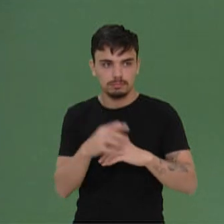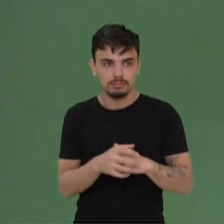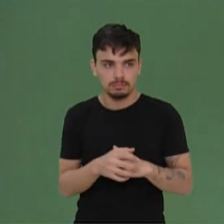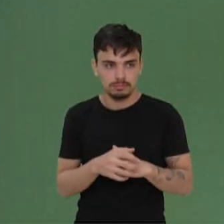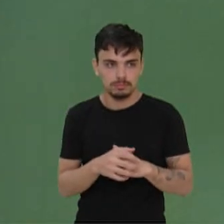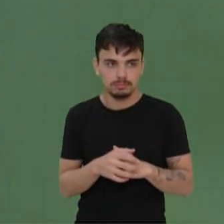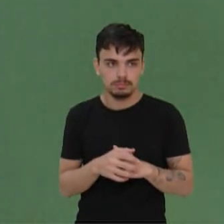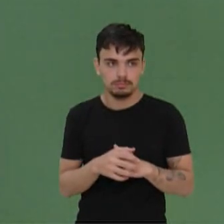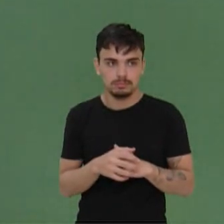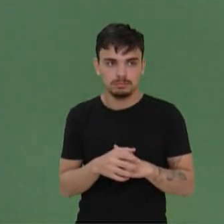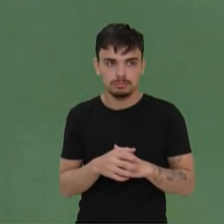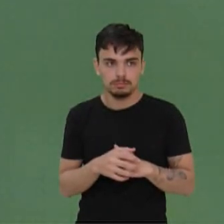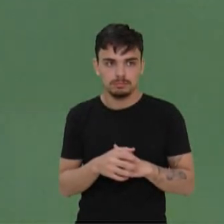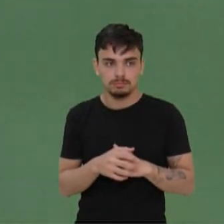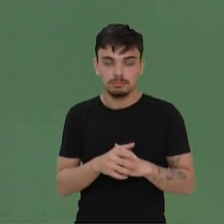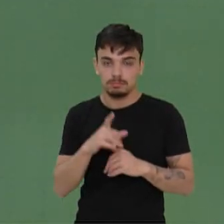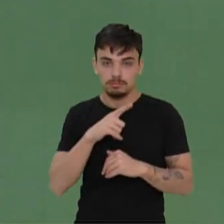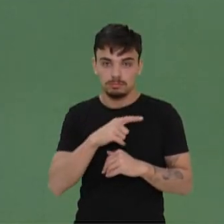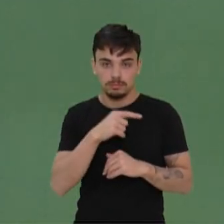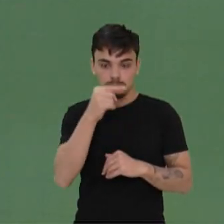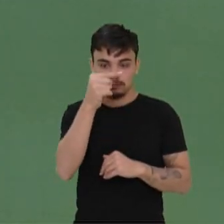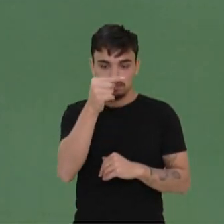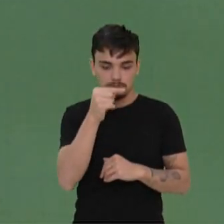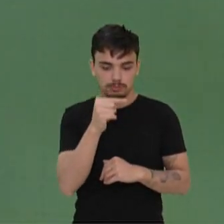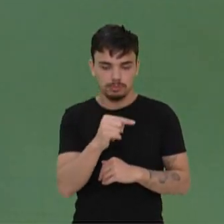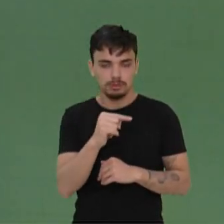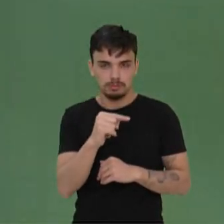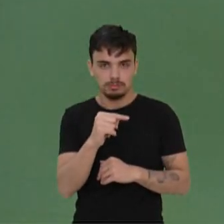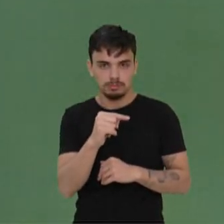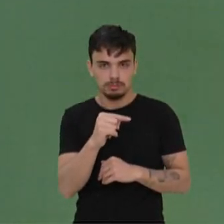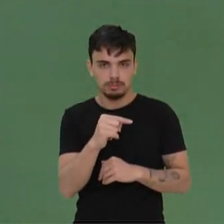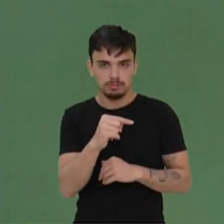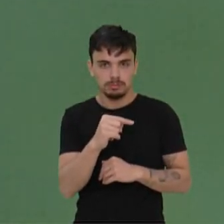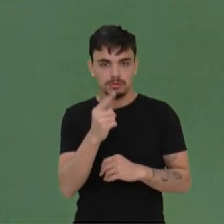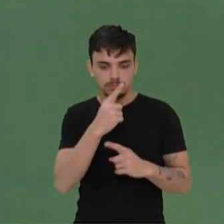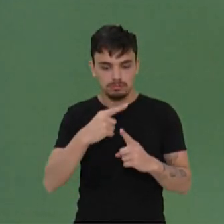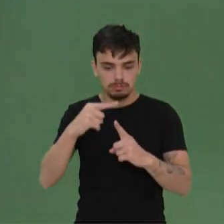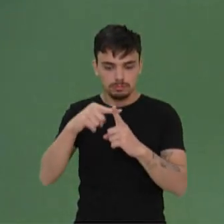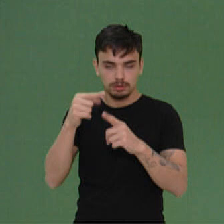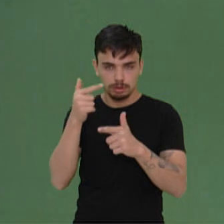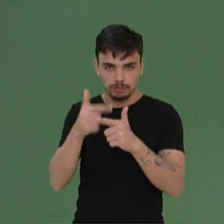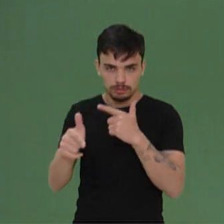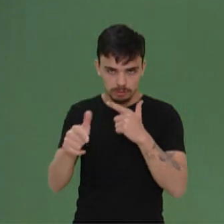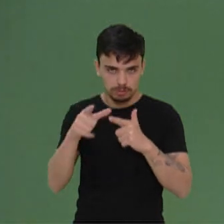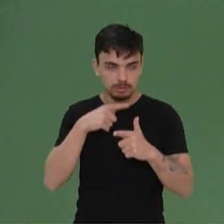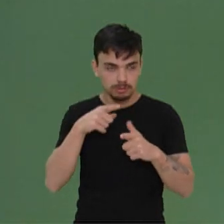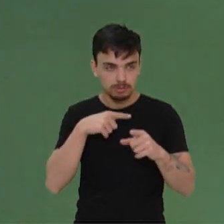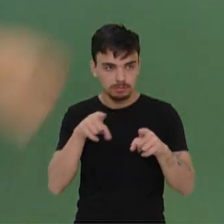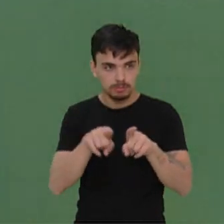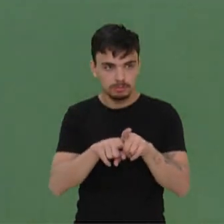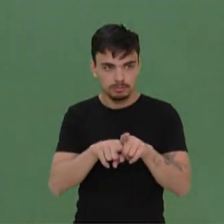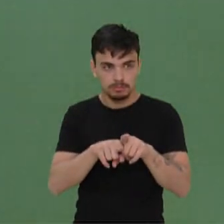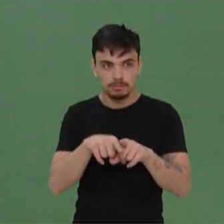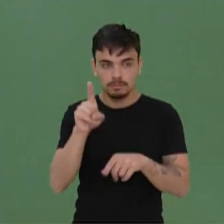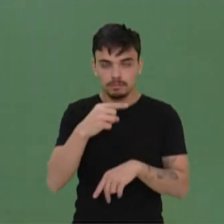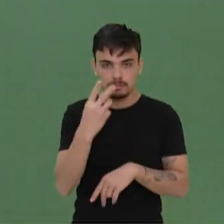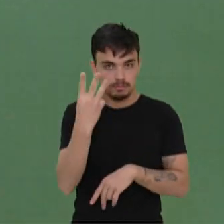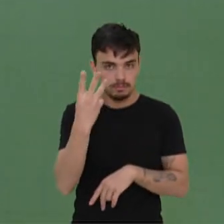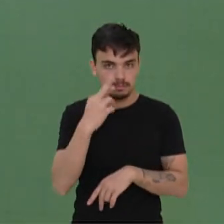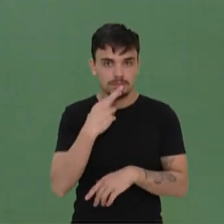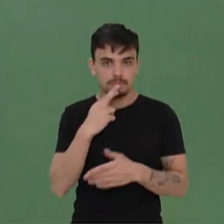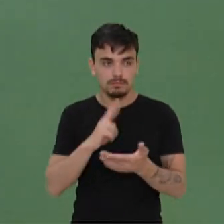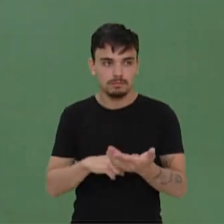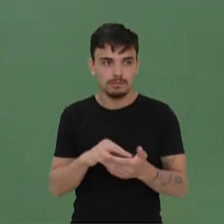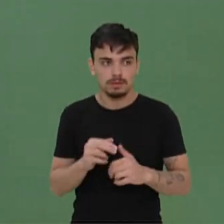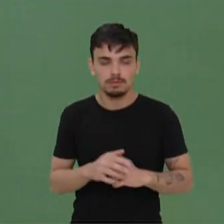menos 2. E aqui regrinha de sinais, né? Negativo que divide negativo fica positivo, 6 divididos em 2 é 3.